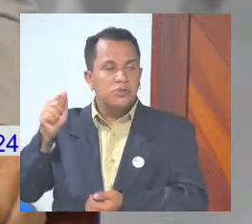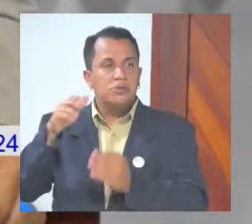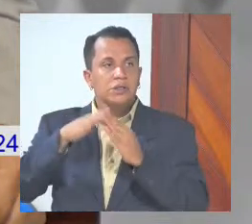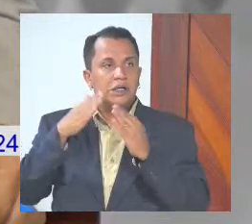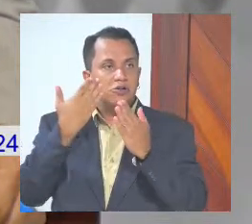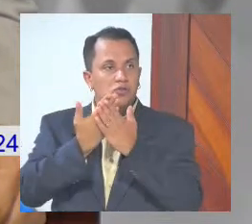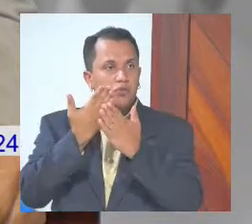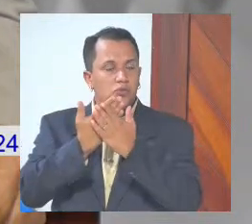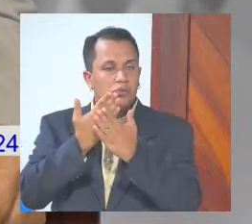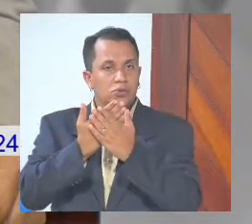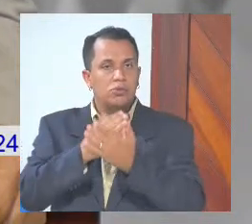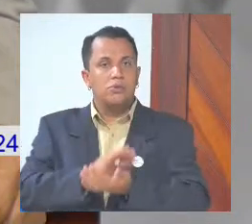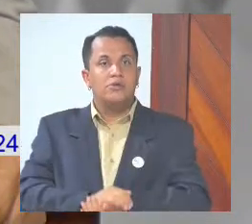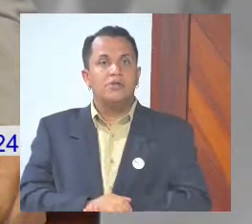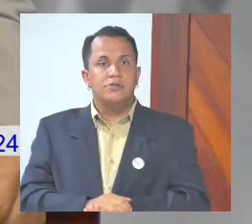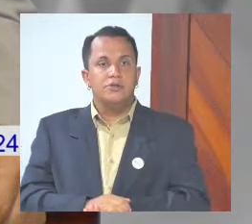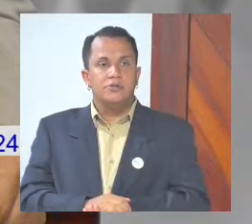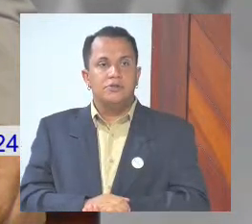letivo.